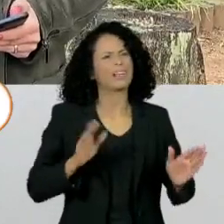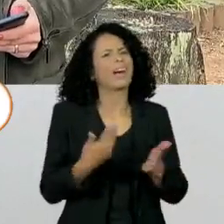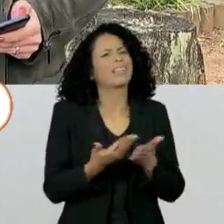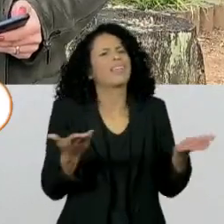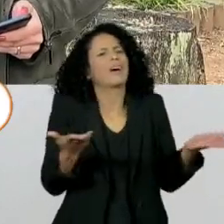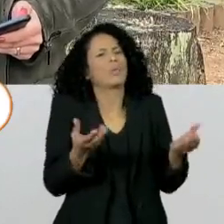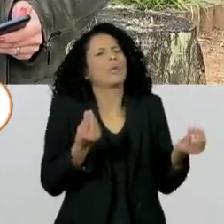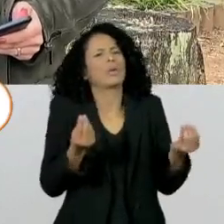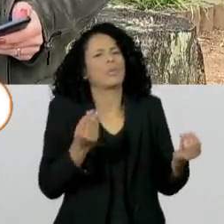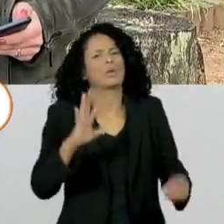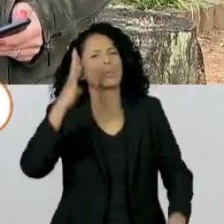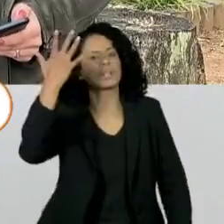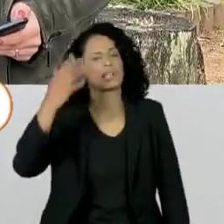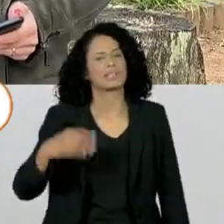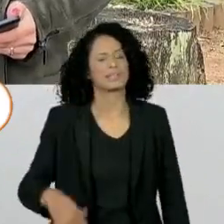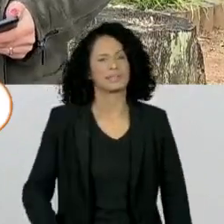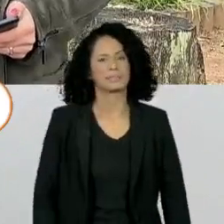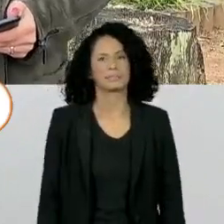hein